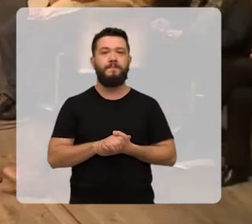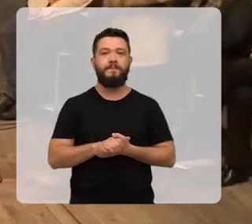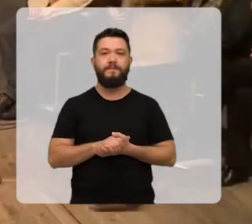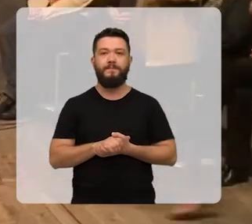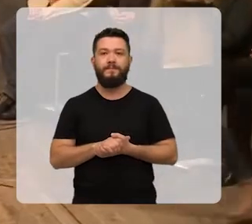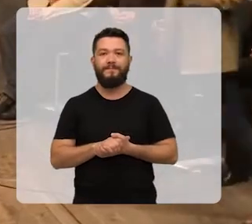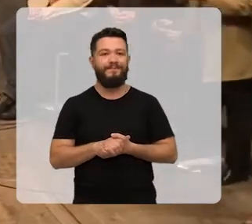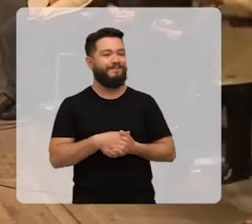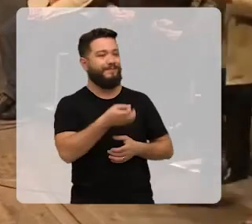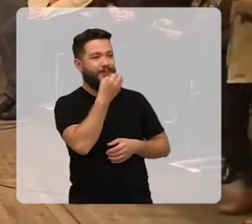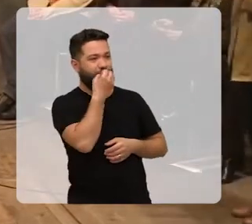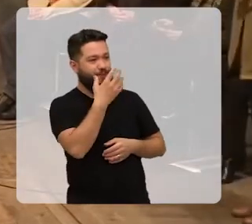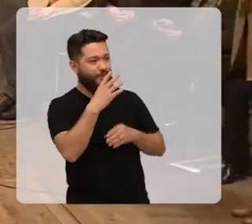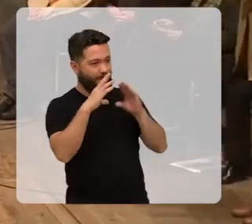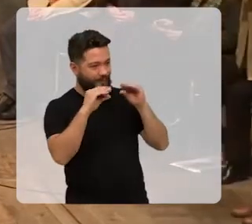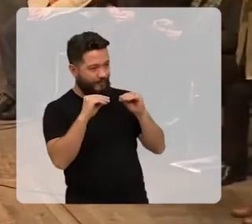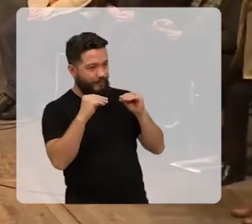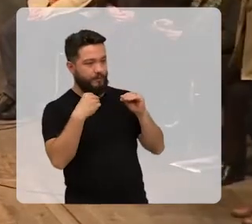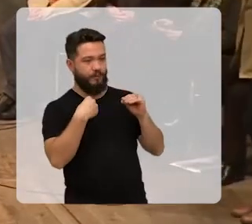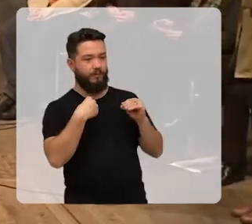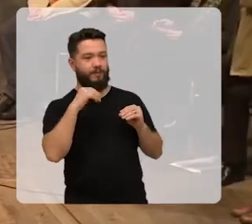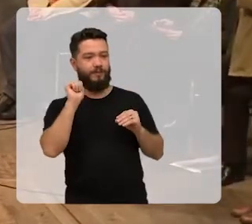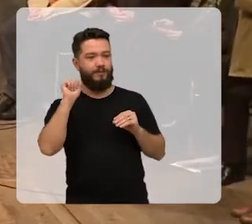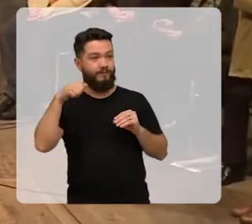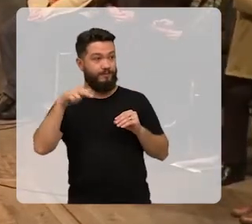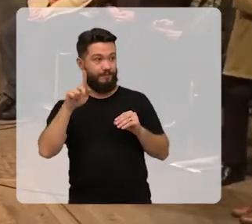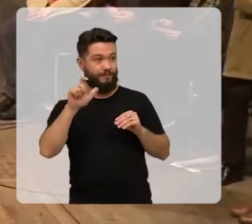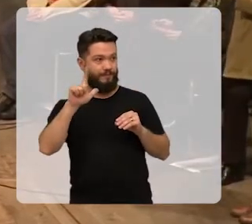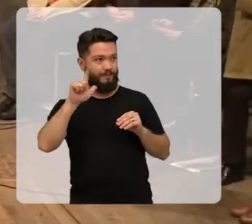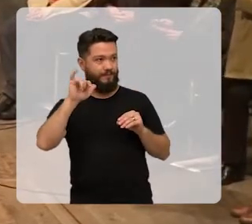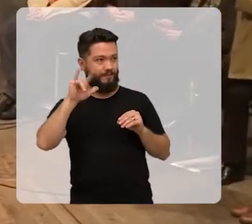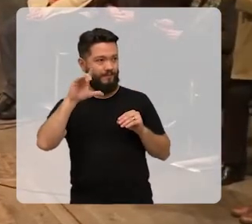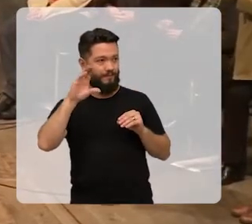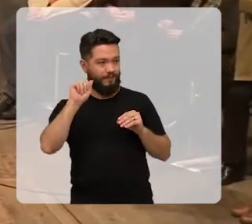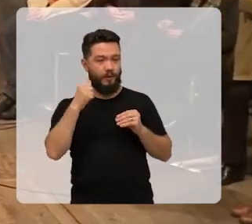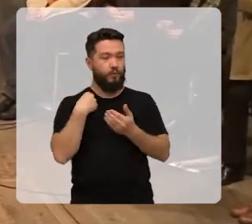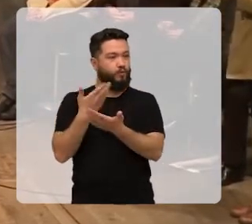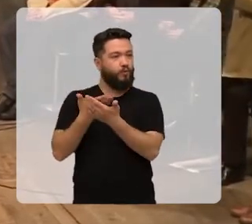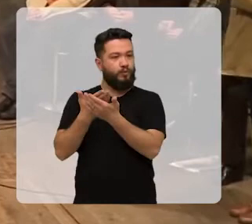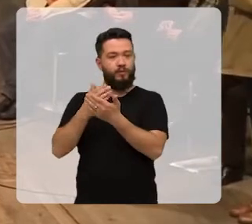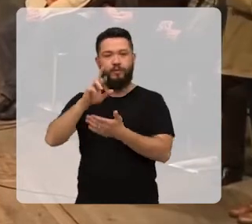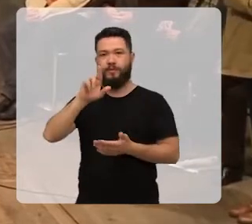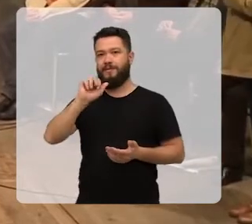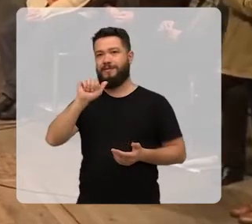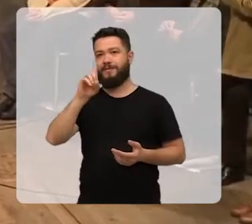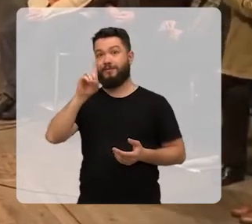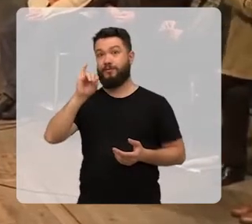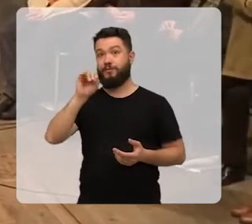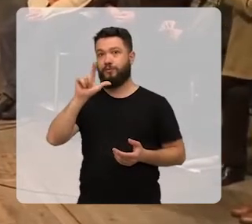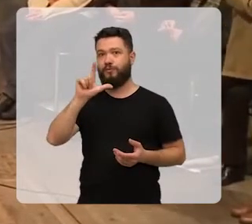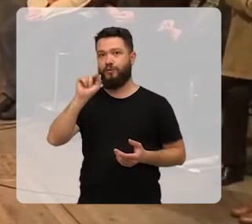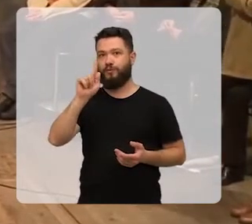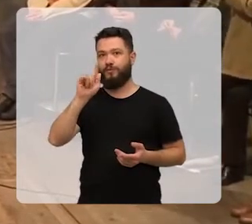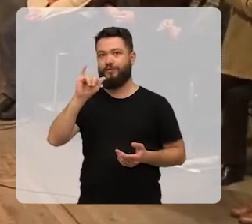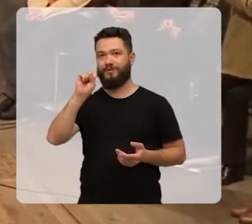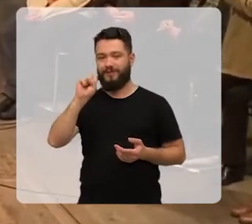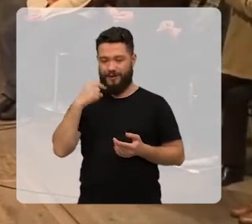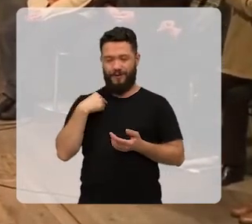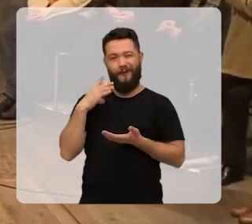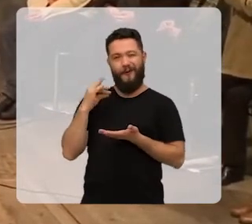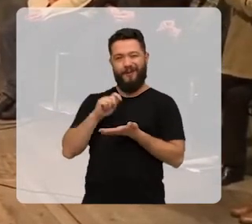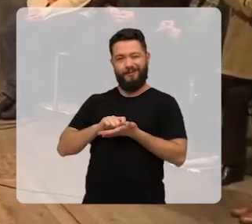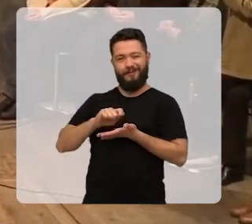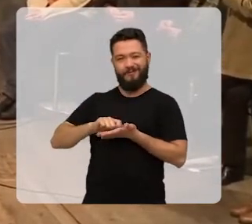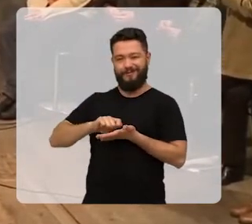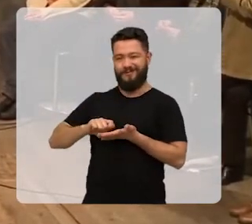boa noite a todos meu nome é Angélica eu sou estudante de radiologia fiz uma colinha aqui muito obrigada